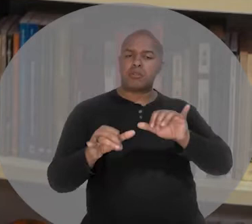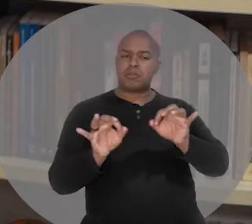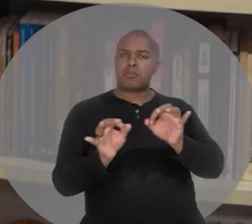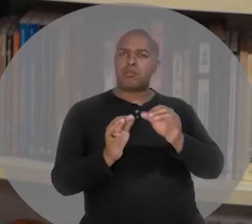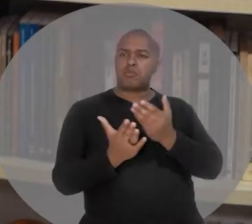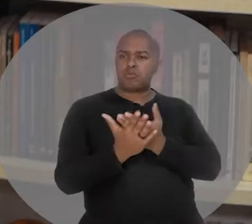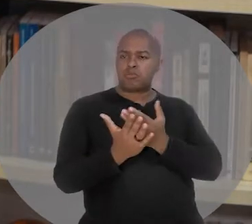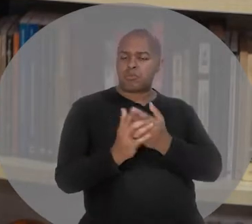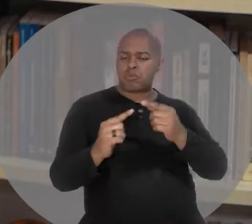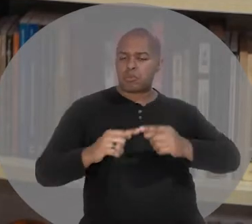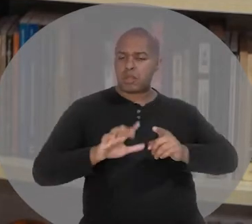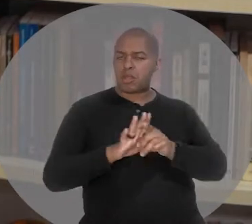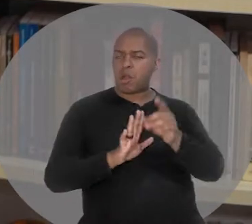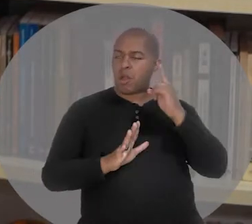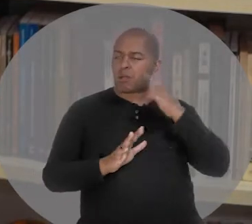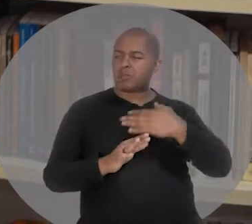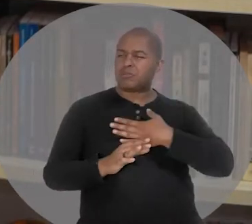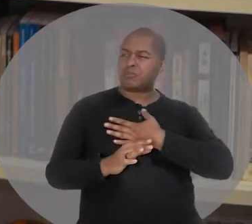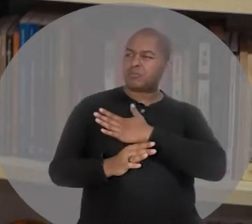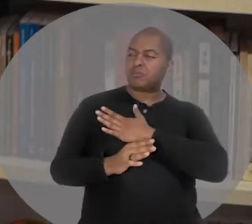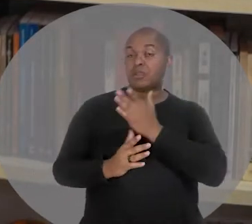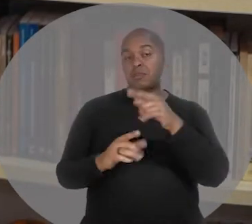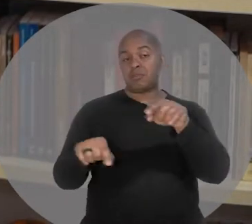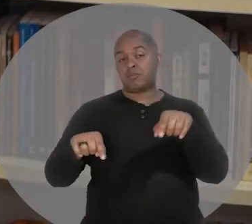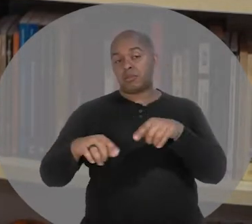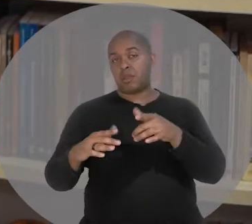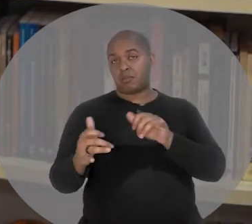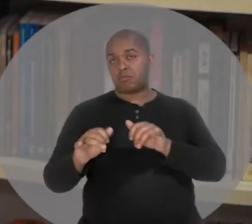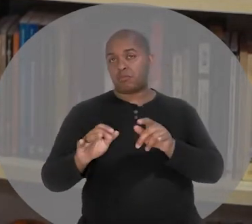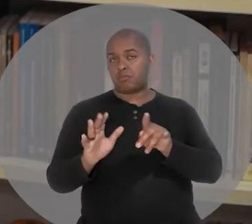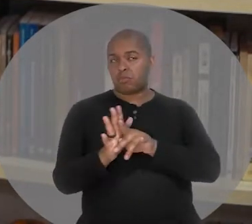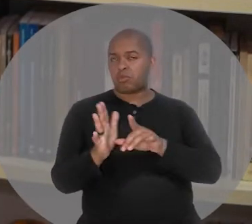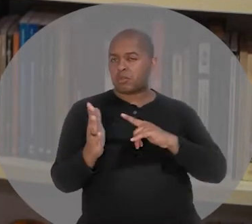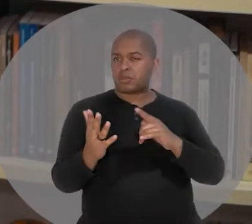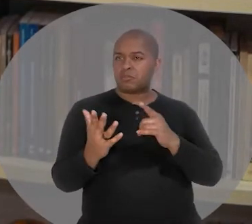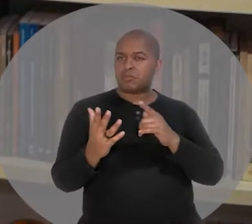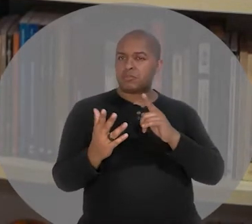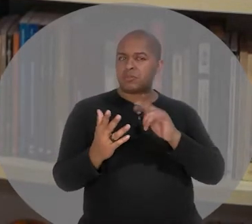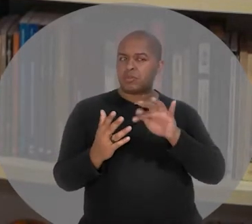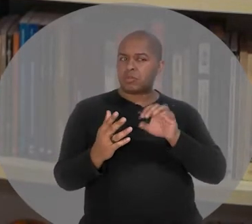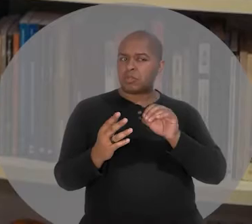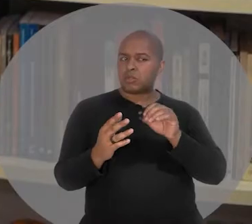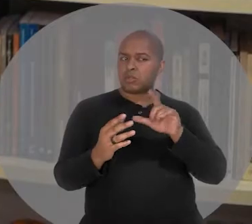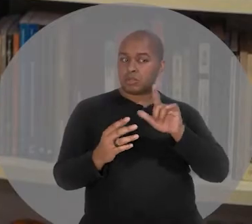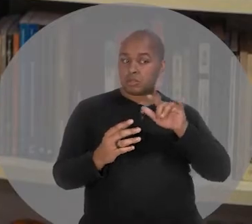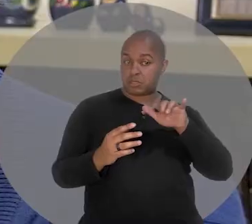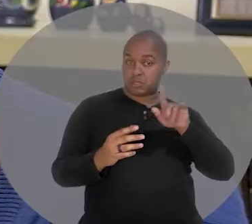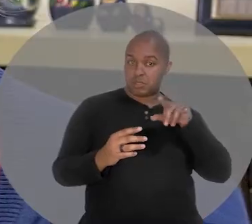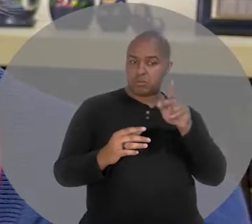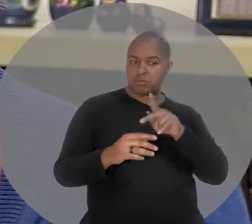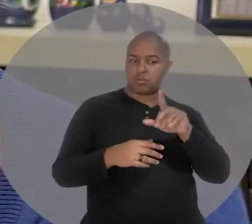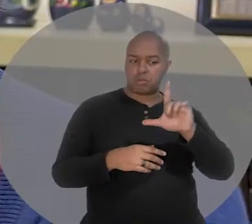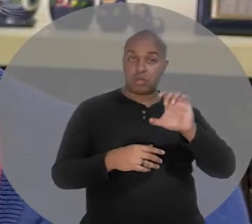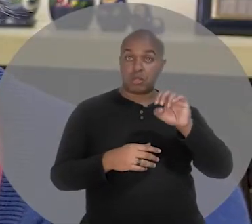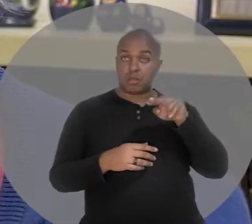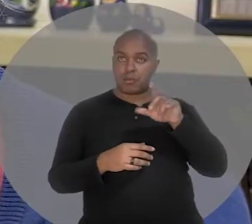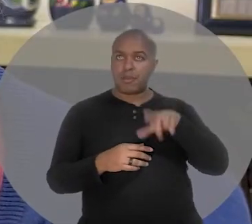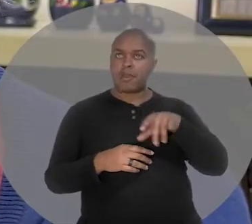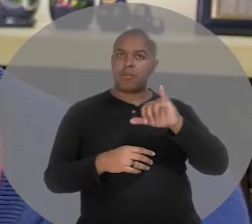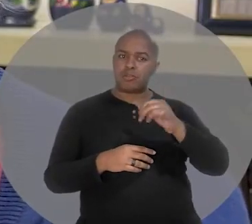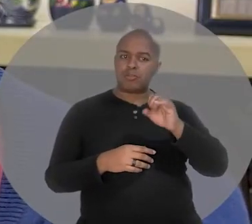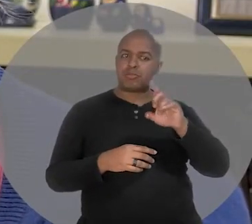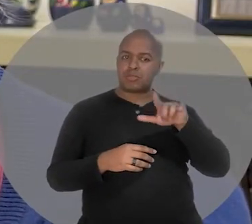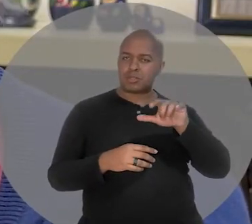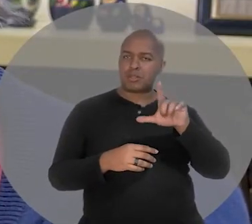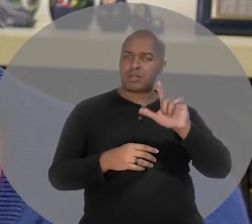Laboratório de Estudos sobre o Preconceito, que era um laboratório que Lígia e o professor Leon, que é o